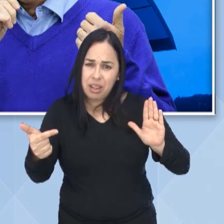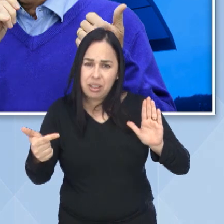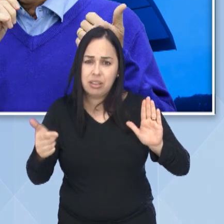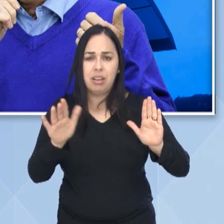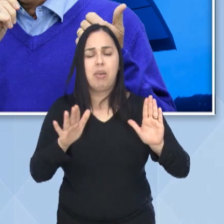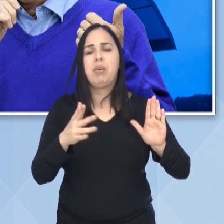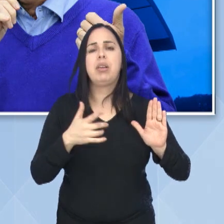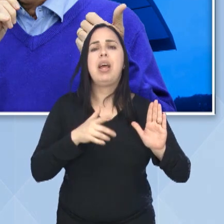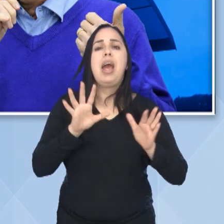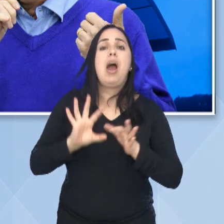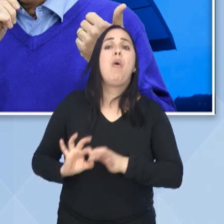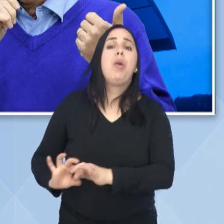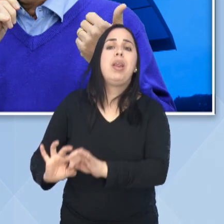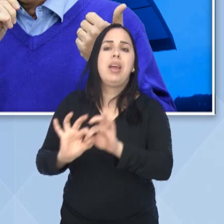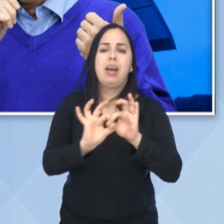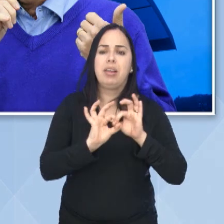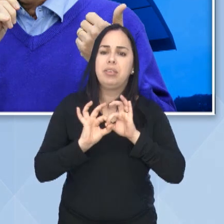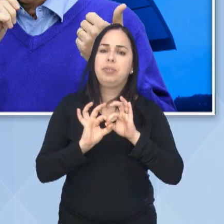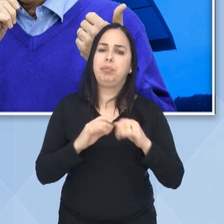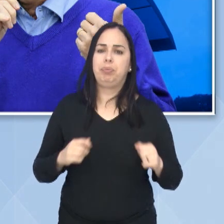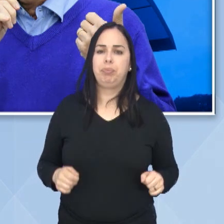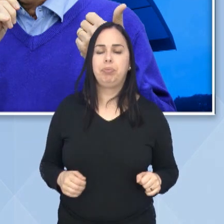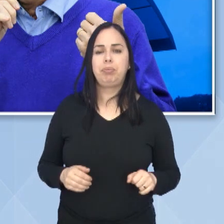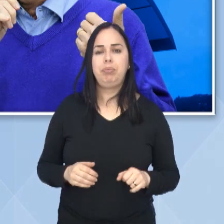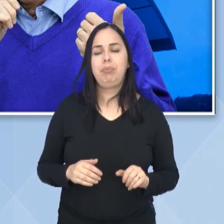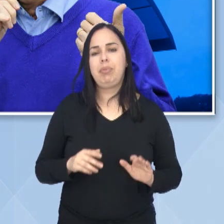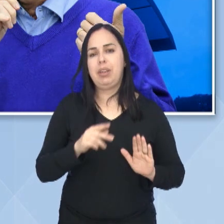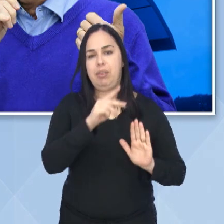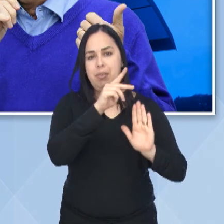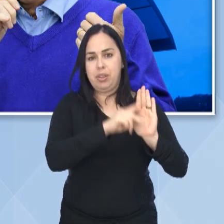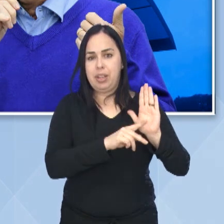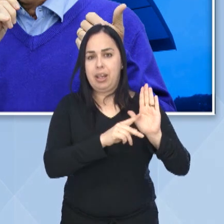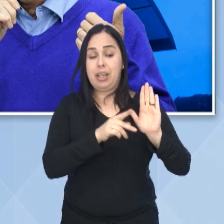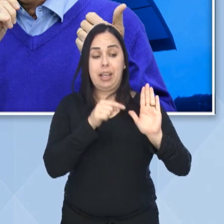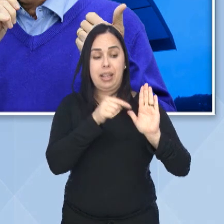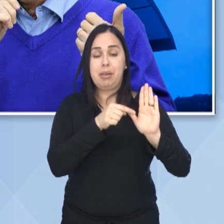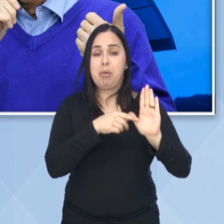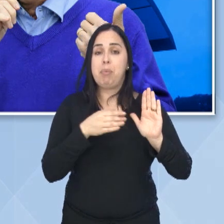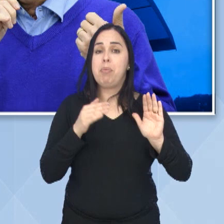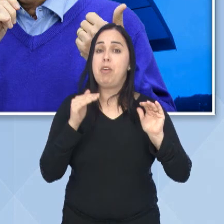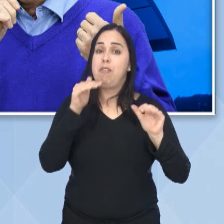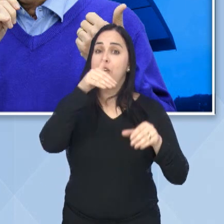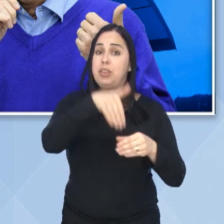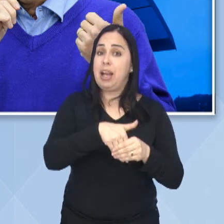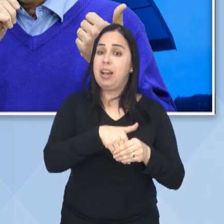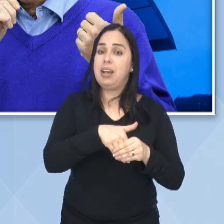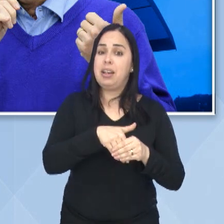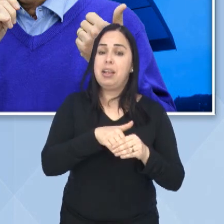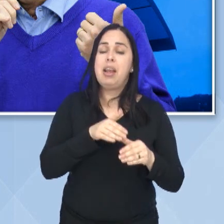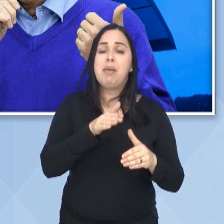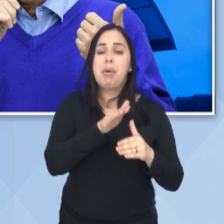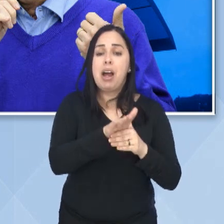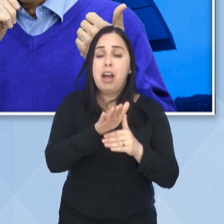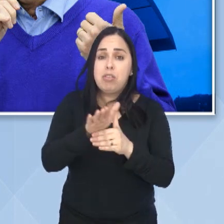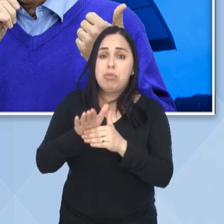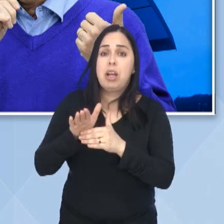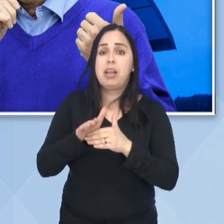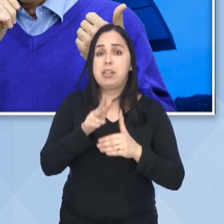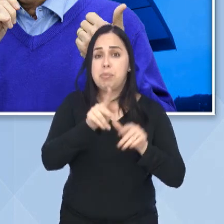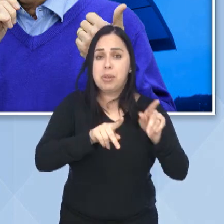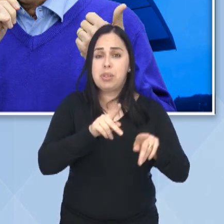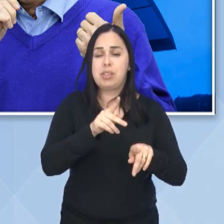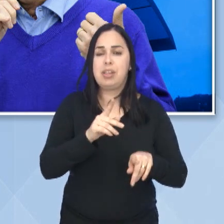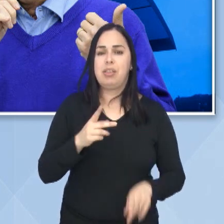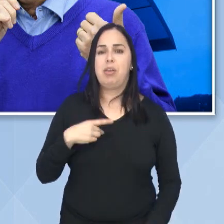vereador apenas. Próximo. Bom, aí, votar contra um projeto que ajuda pessoas a fazer política por fazer. Não se pode confundir a vontade